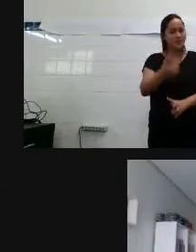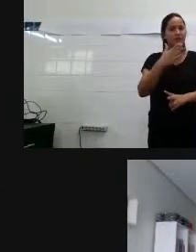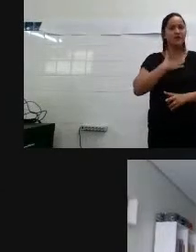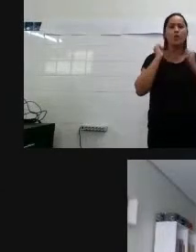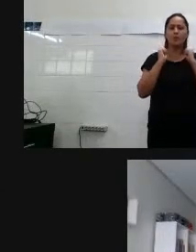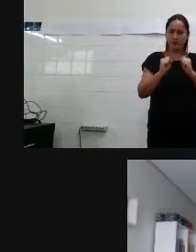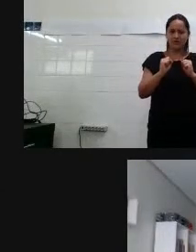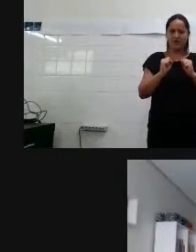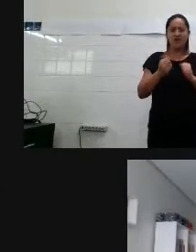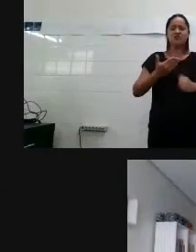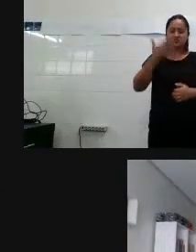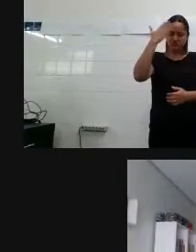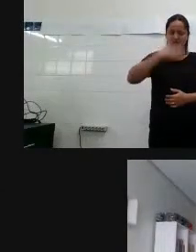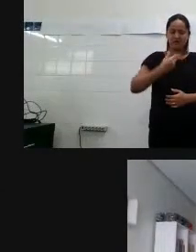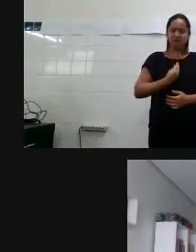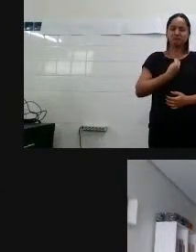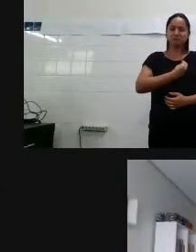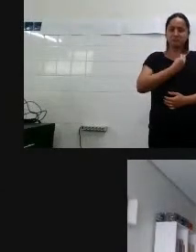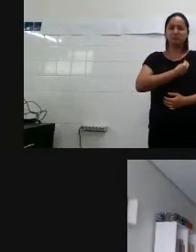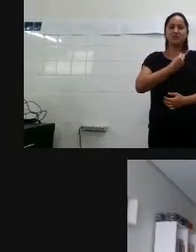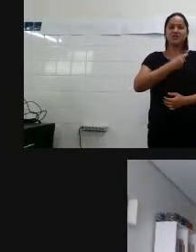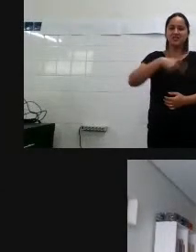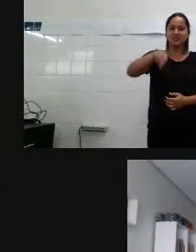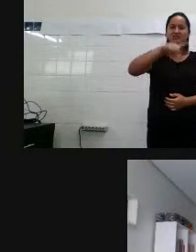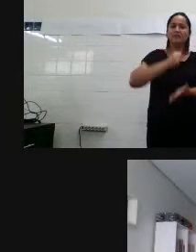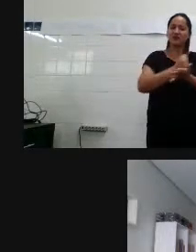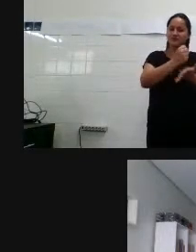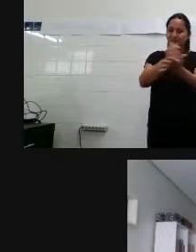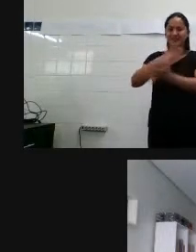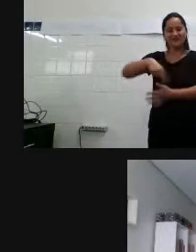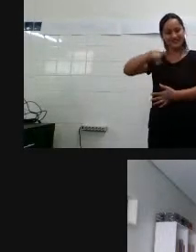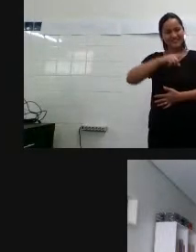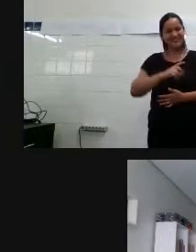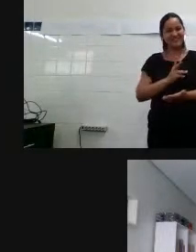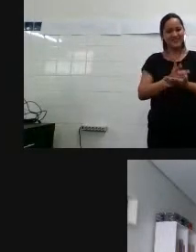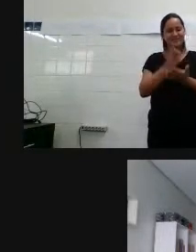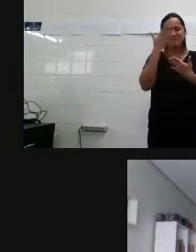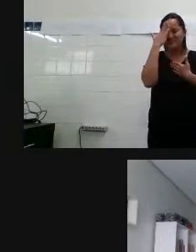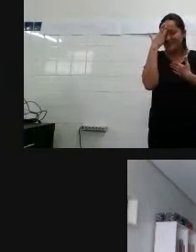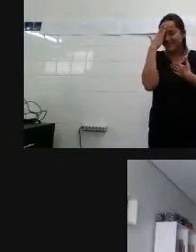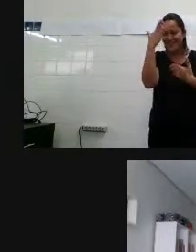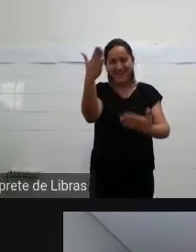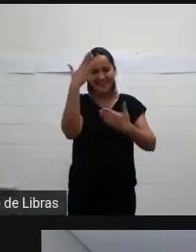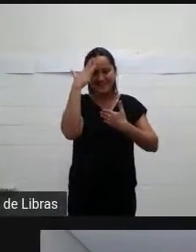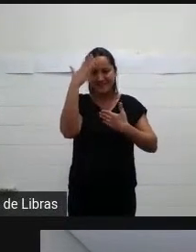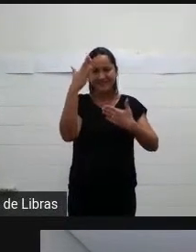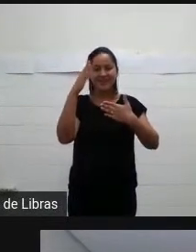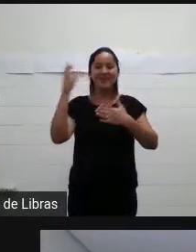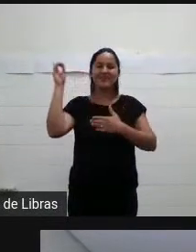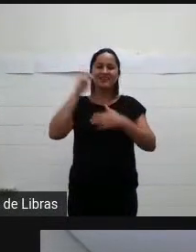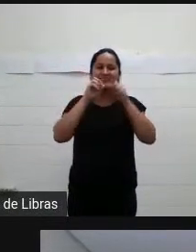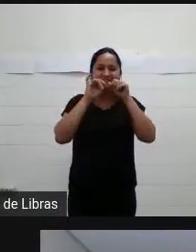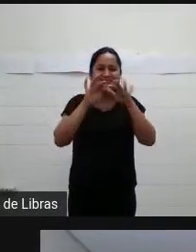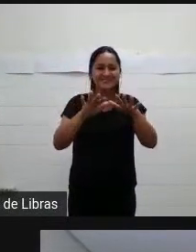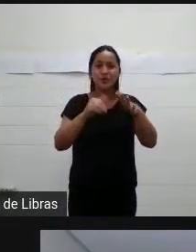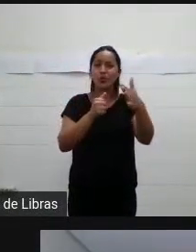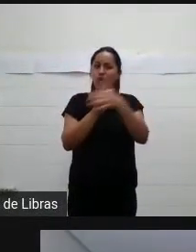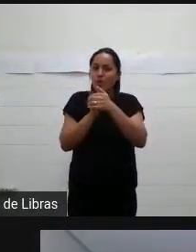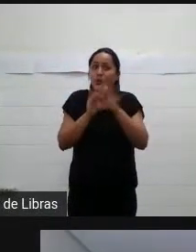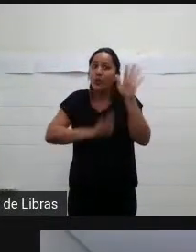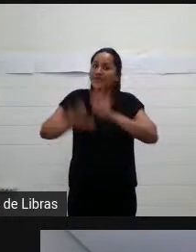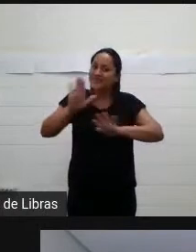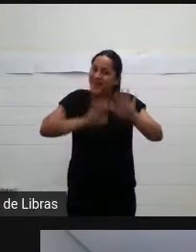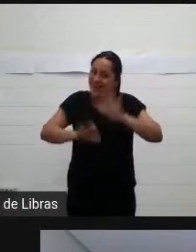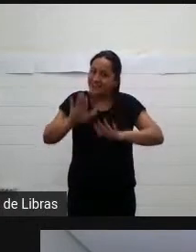aqui para contribuir com vocês na medida do possível. Muito obrigada, protejam-se, sejam muito felizes, apesar